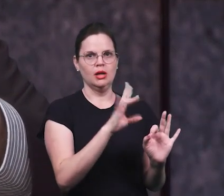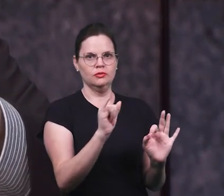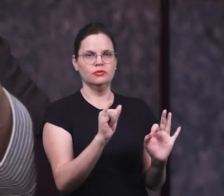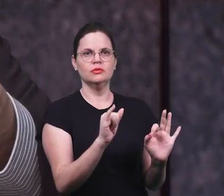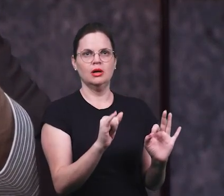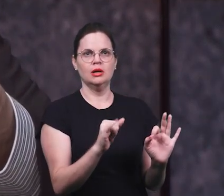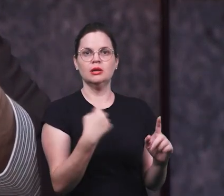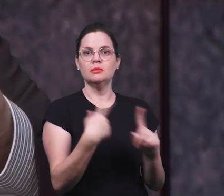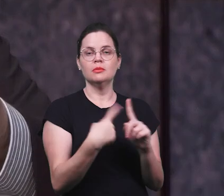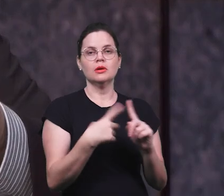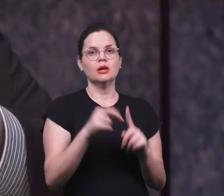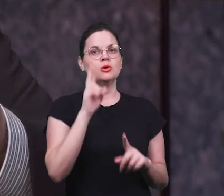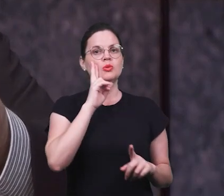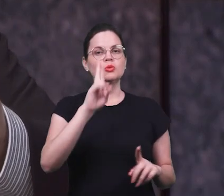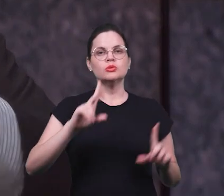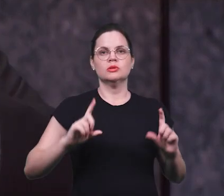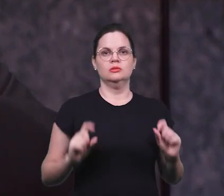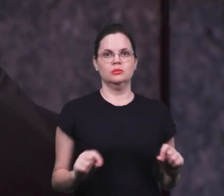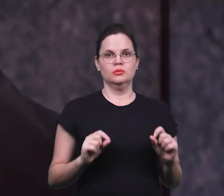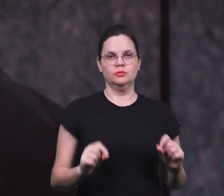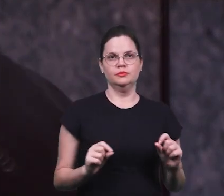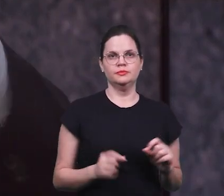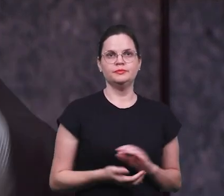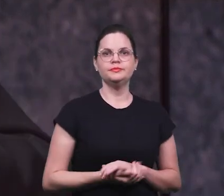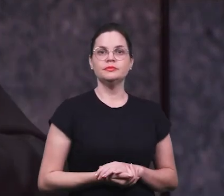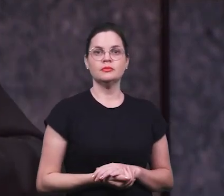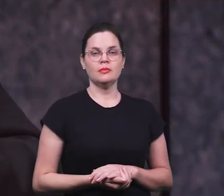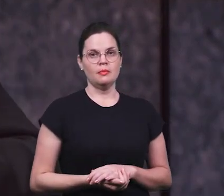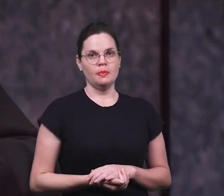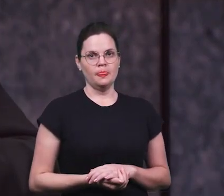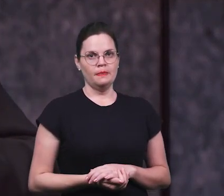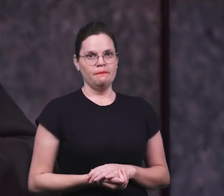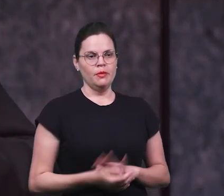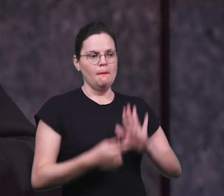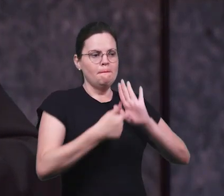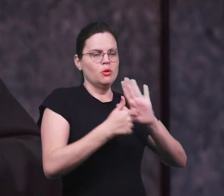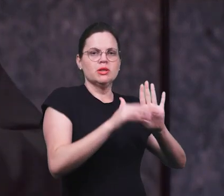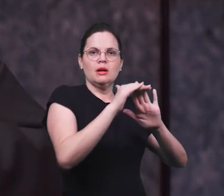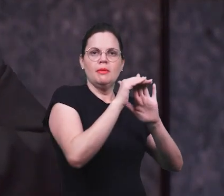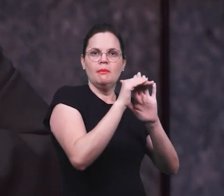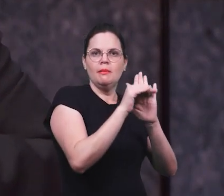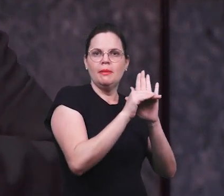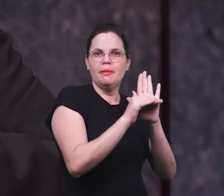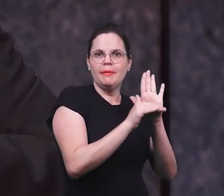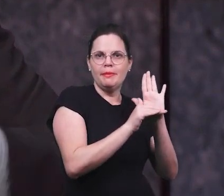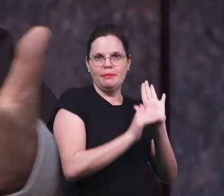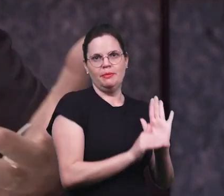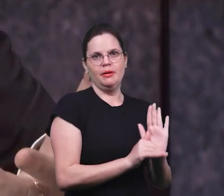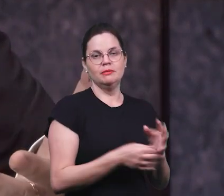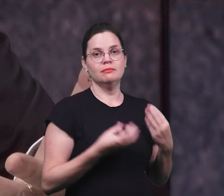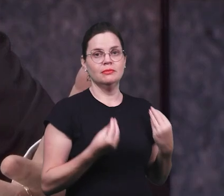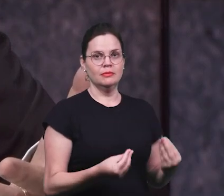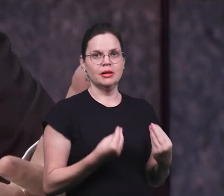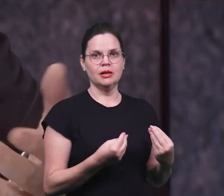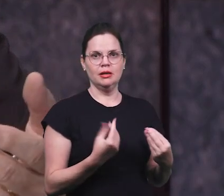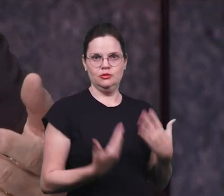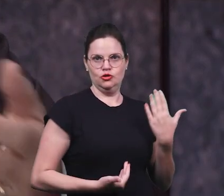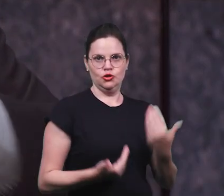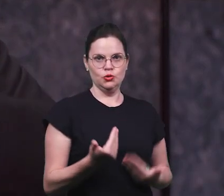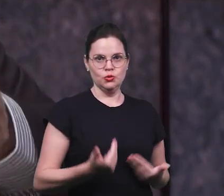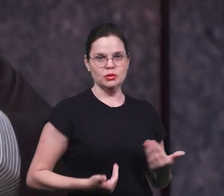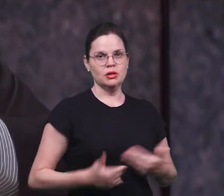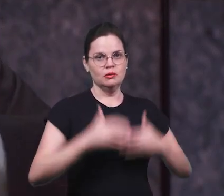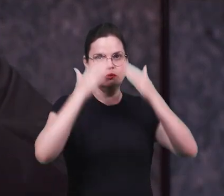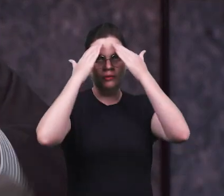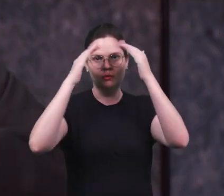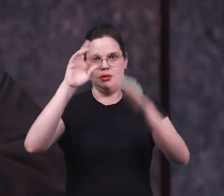senhor pretendeu dar uma norma de procedimento para que o homem andasse segundo a vontade de Deus.